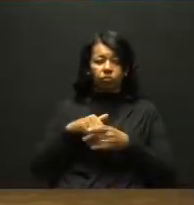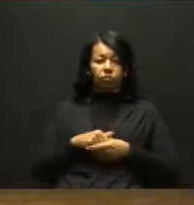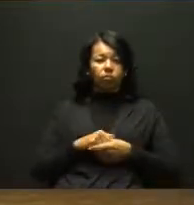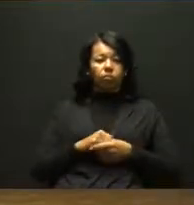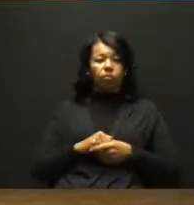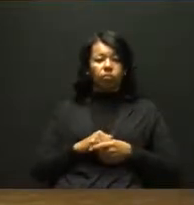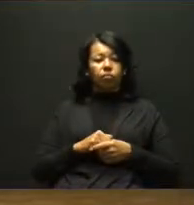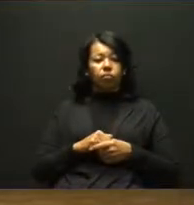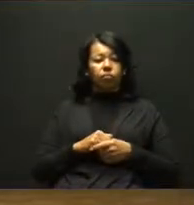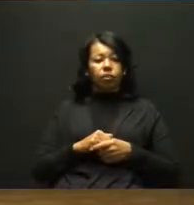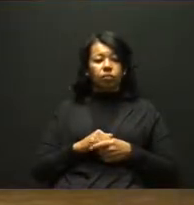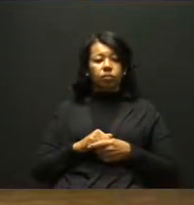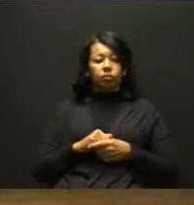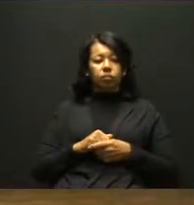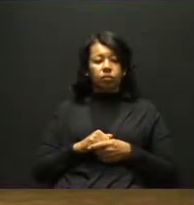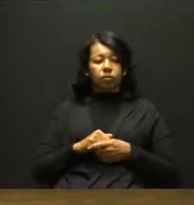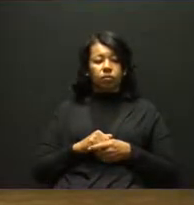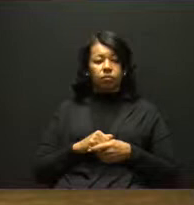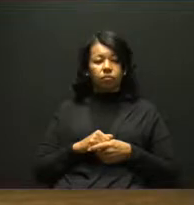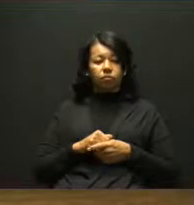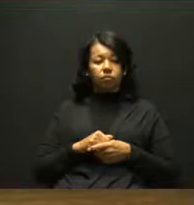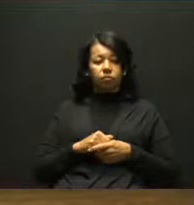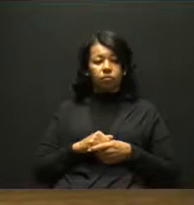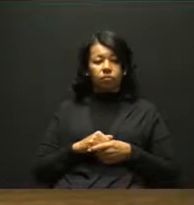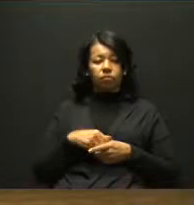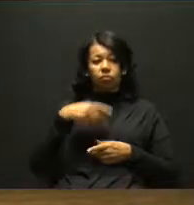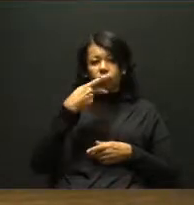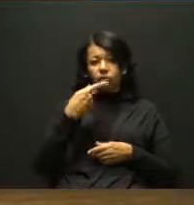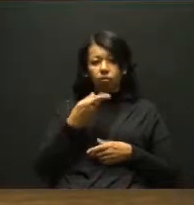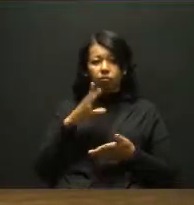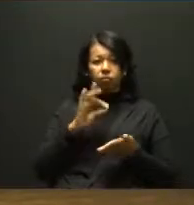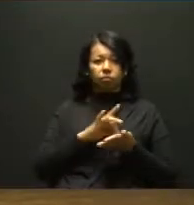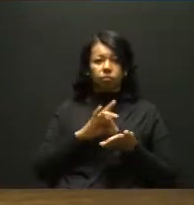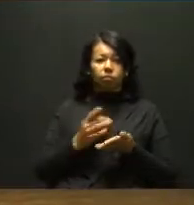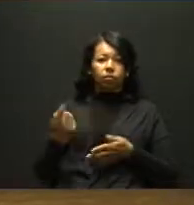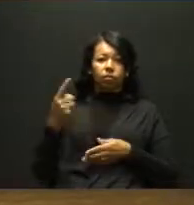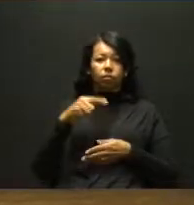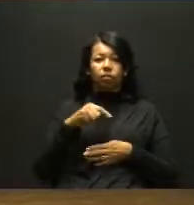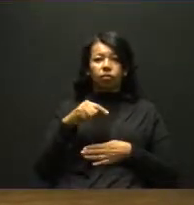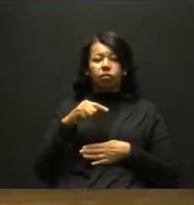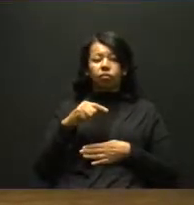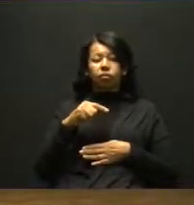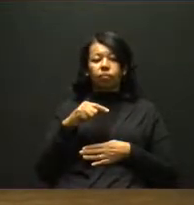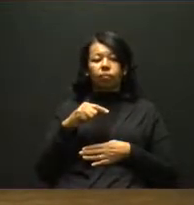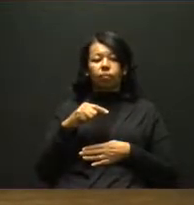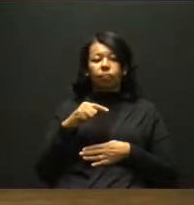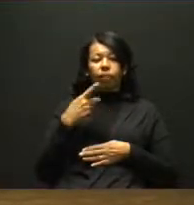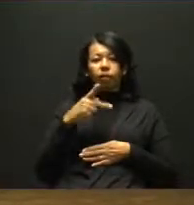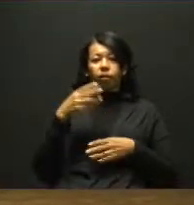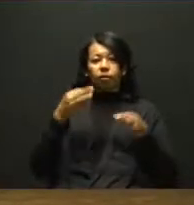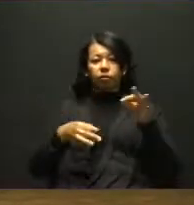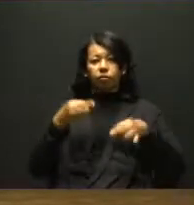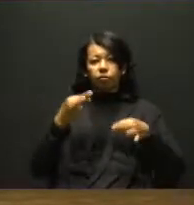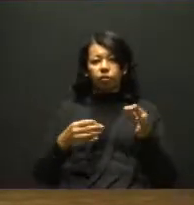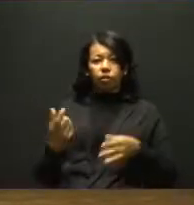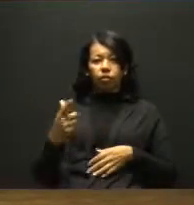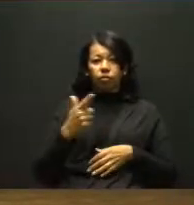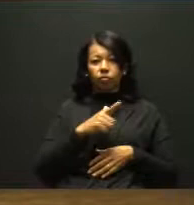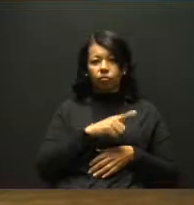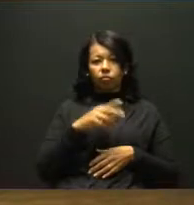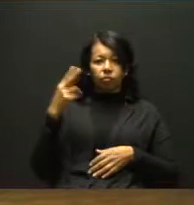não dá pra gente poder falar indignidade falar em seriedade aquino aqui na ajuda a outro vereador